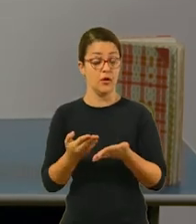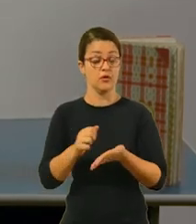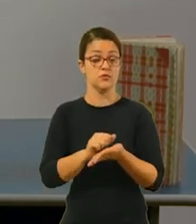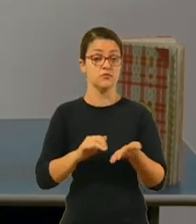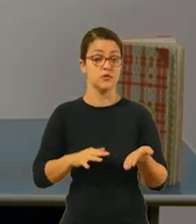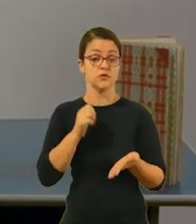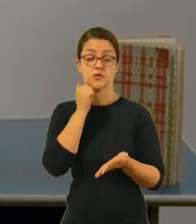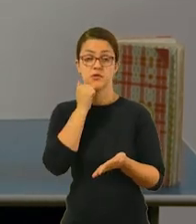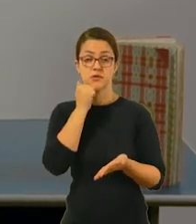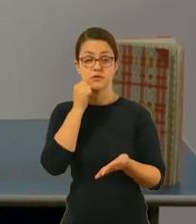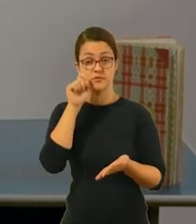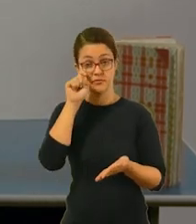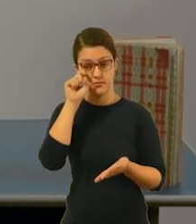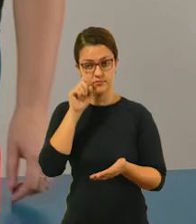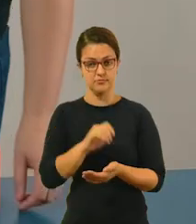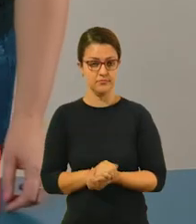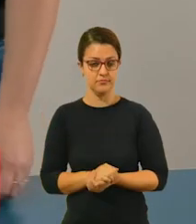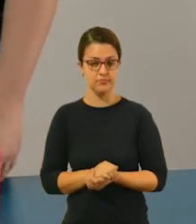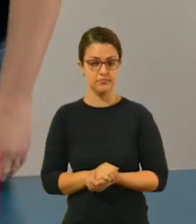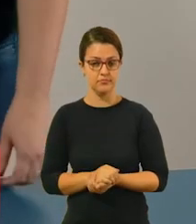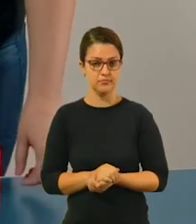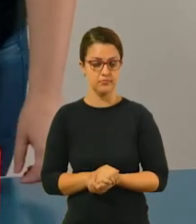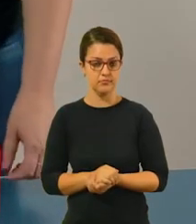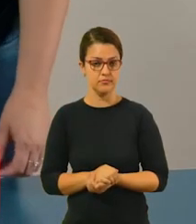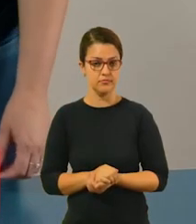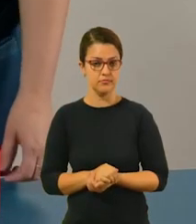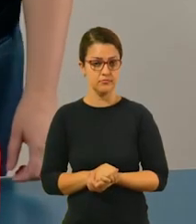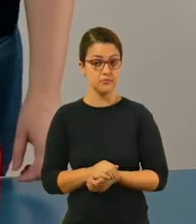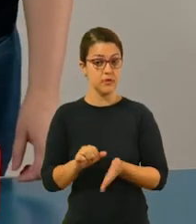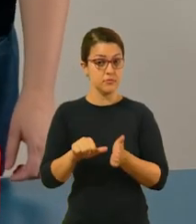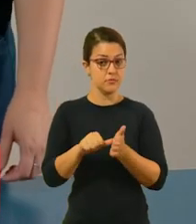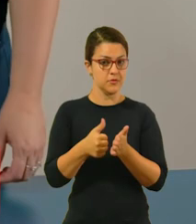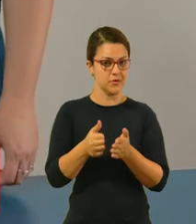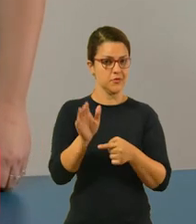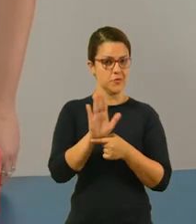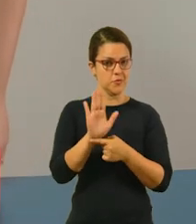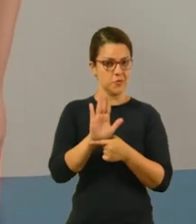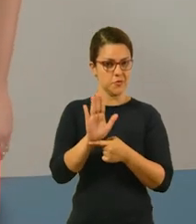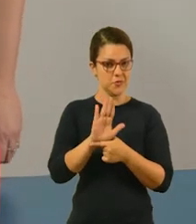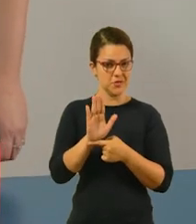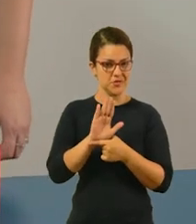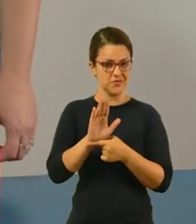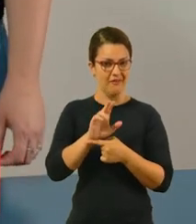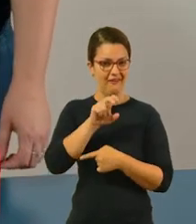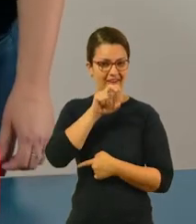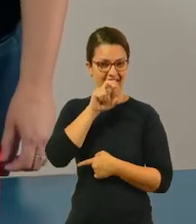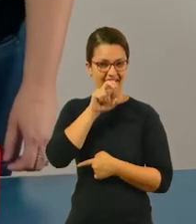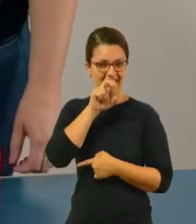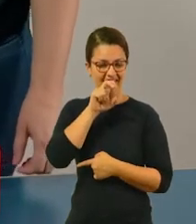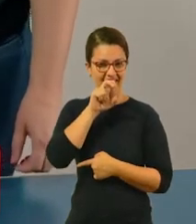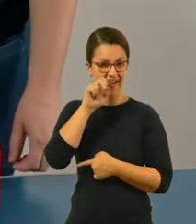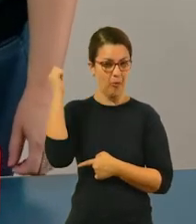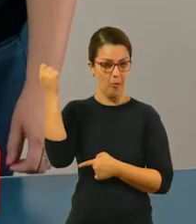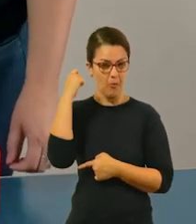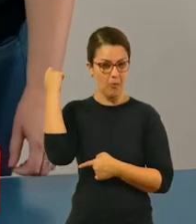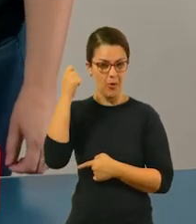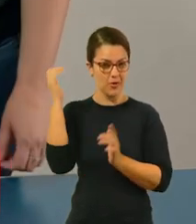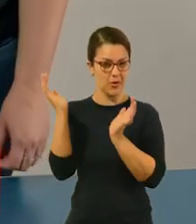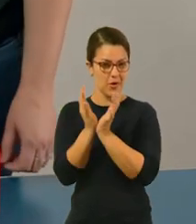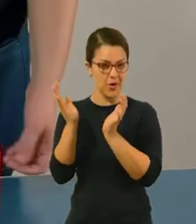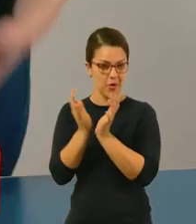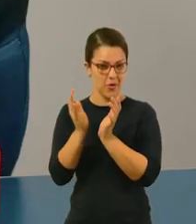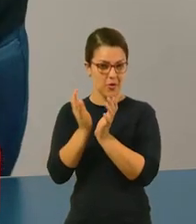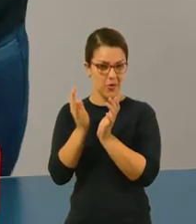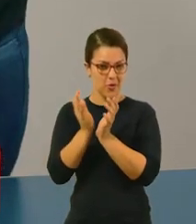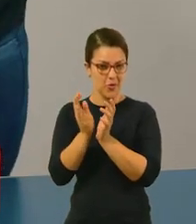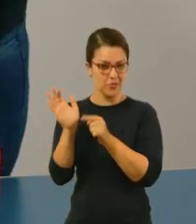Agora vamos às atividades de ciências. Em ciências, você vai primeiro assistir a esse vídeo da Turma da Mônica. Quem gosta da